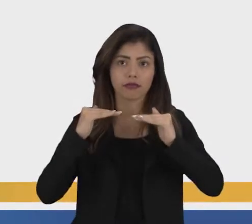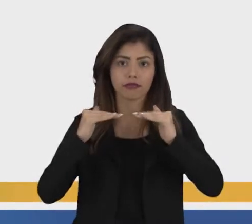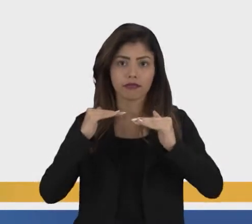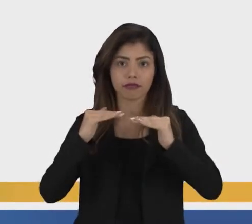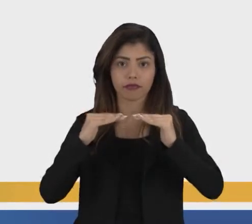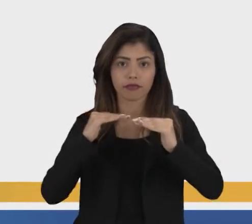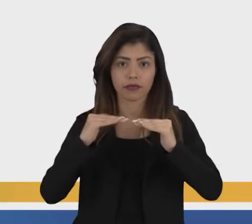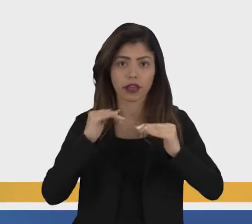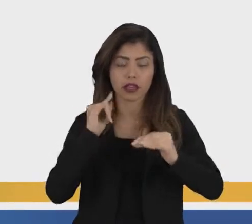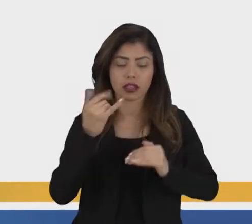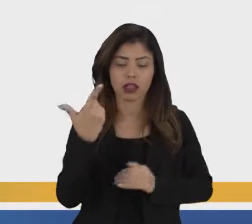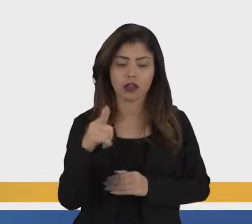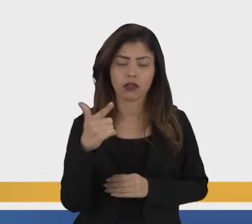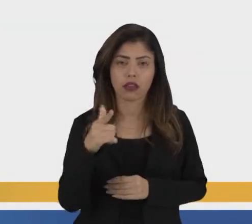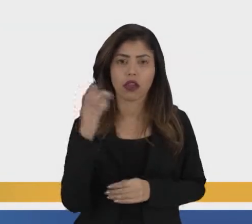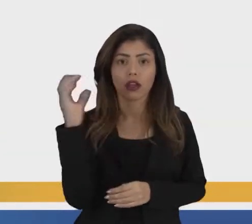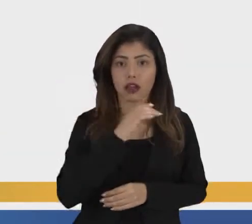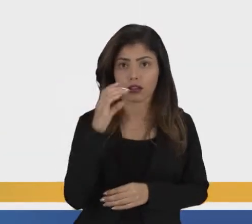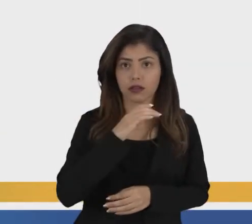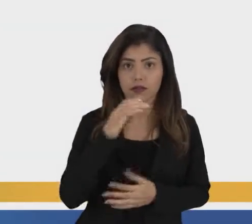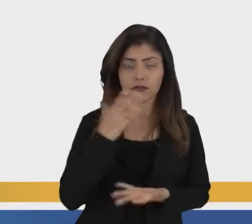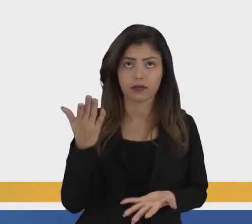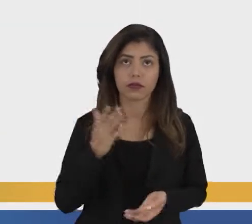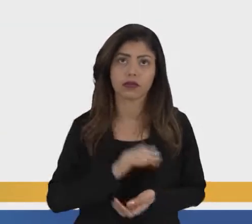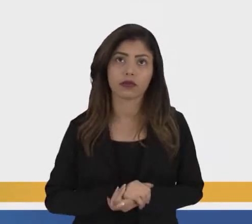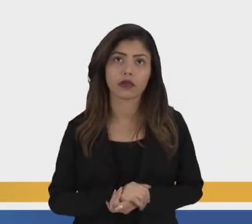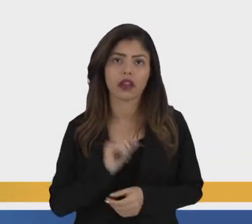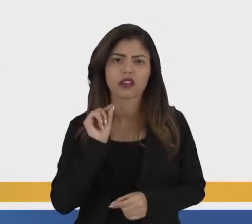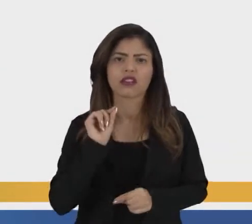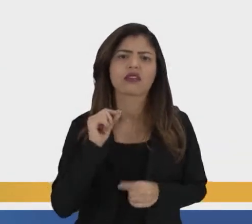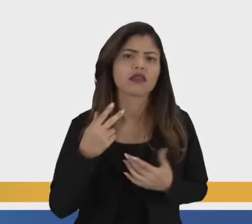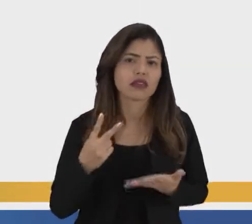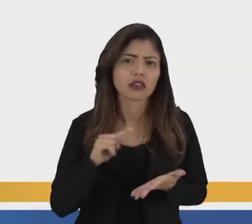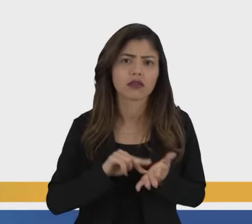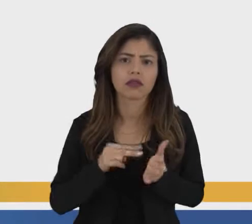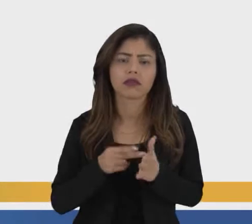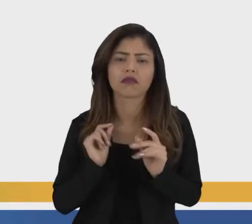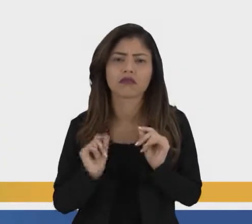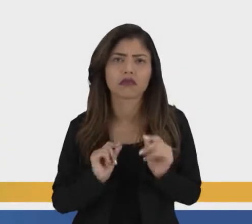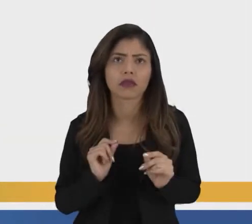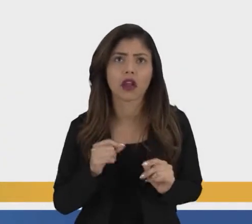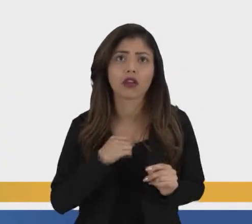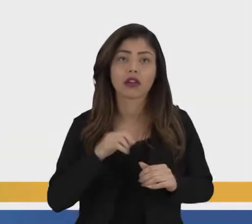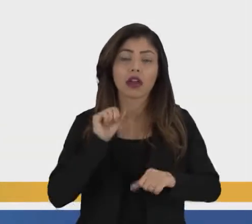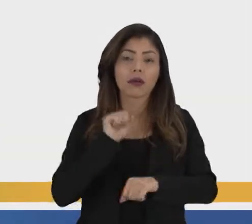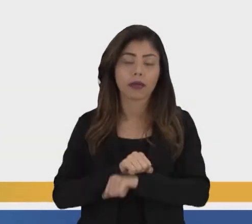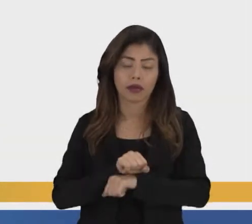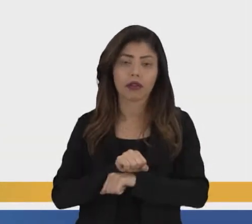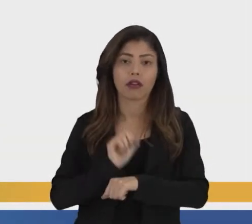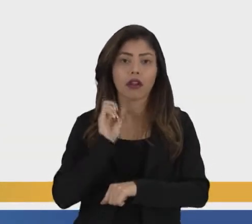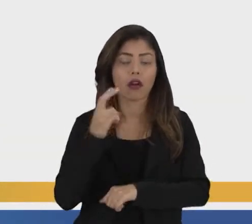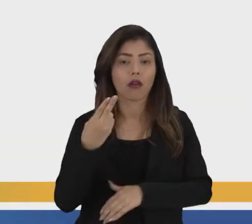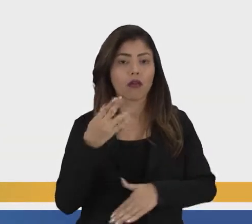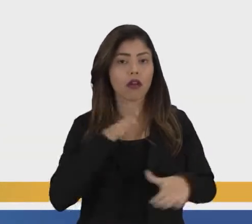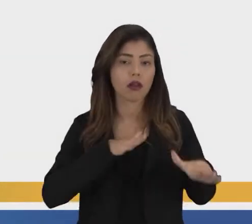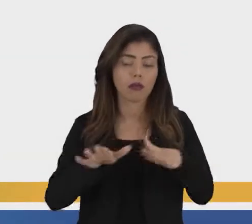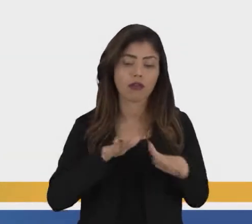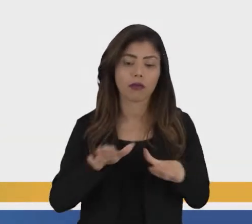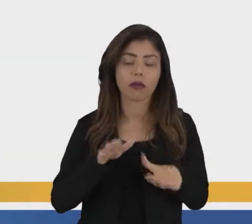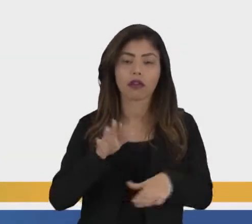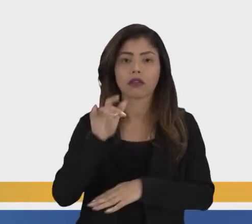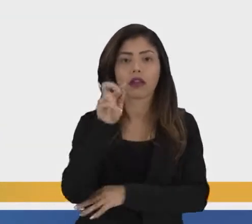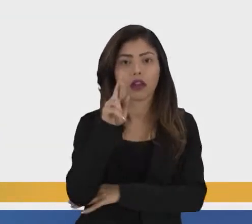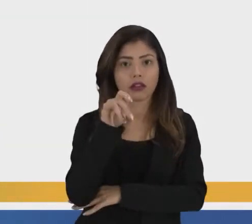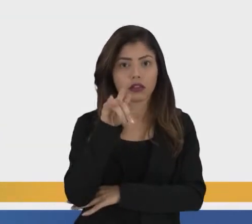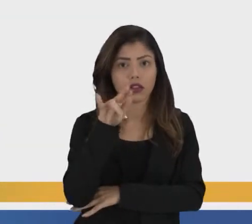se estiver em equilíbrio, ou seja, se não possuir aceleração. Quer dizer que ou está em